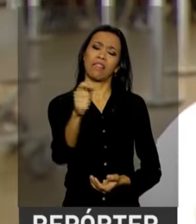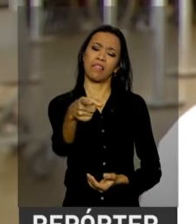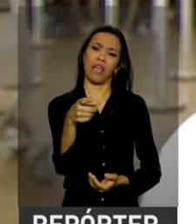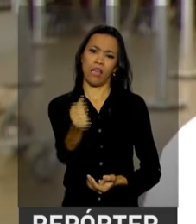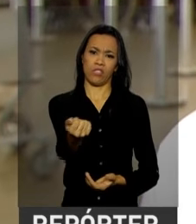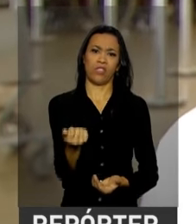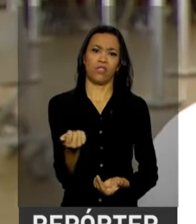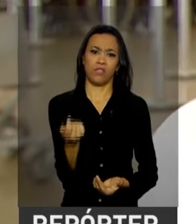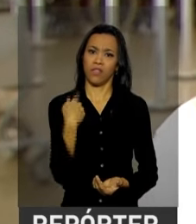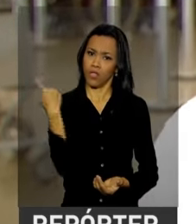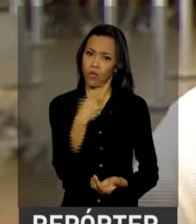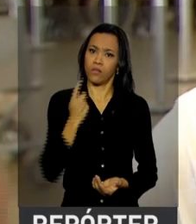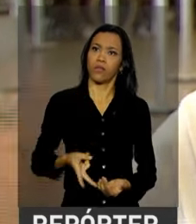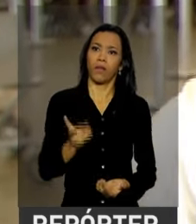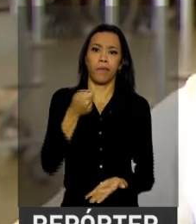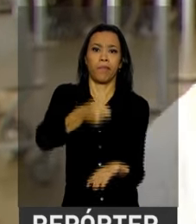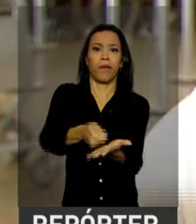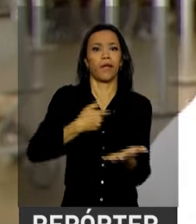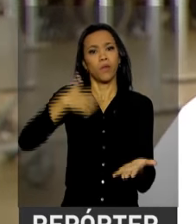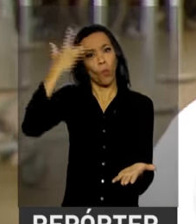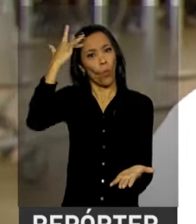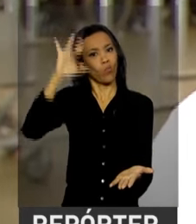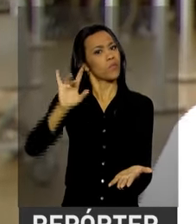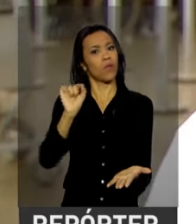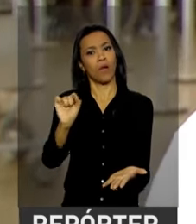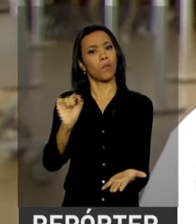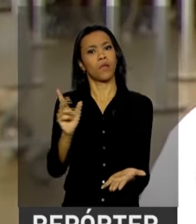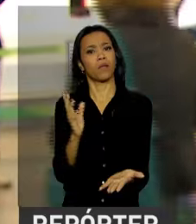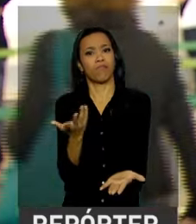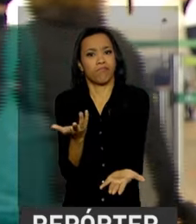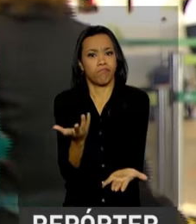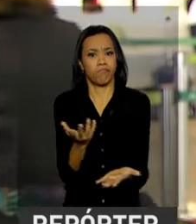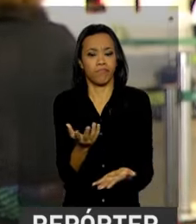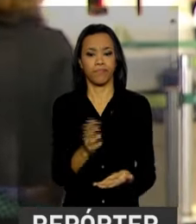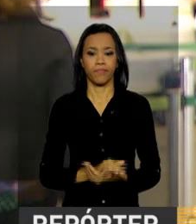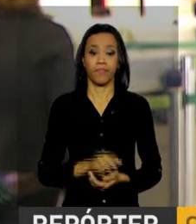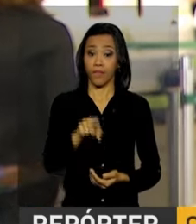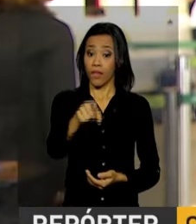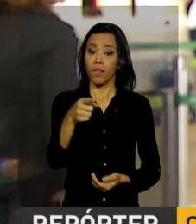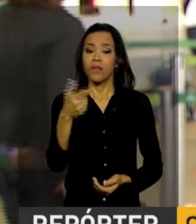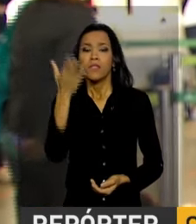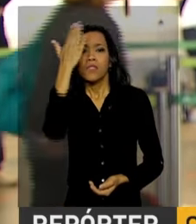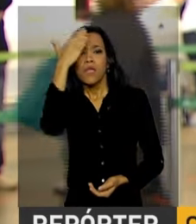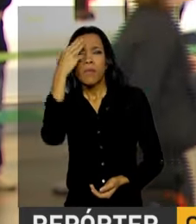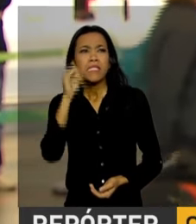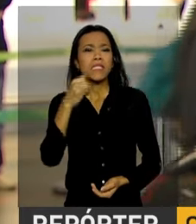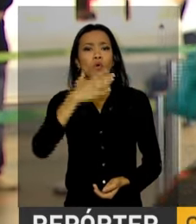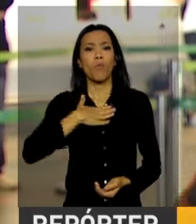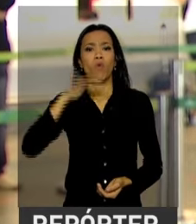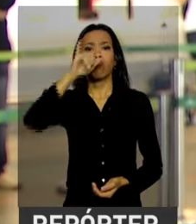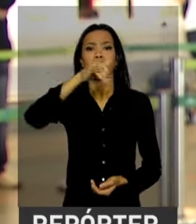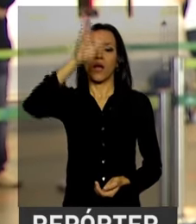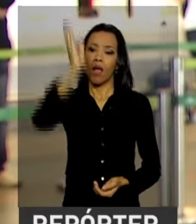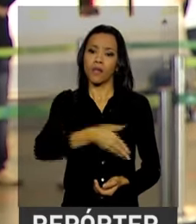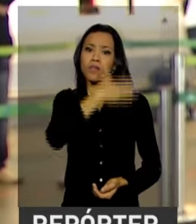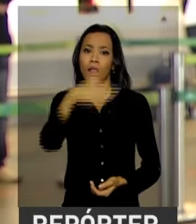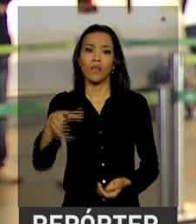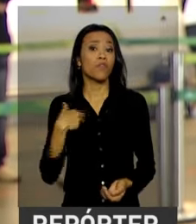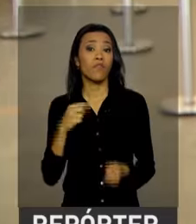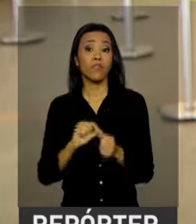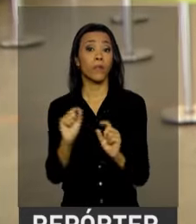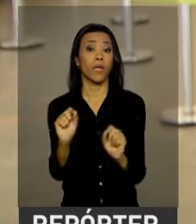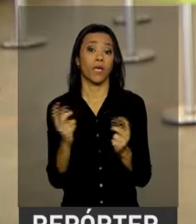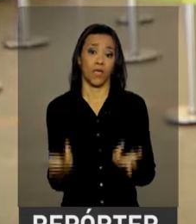mas sempre é uma coisa assim que a gente paga sem perguntar por quê. O que eu posso fazer quando o meu voo é cancelado? O que é que eu poderia fazer quanto a